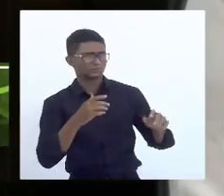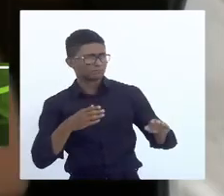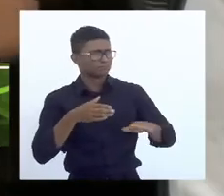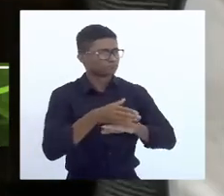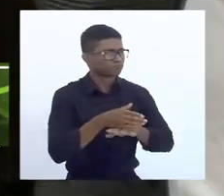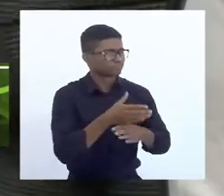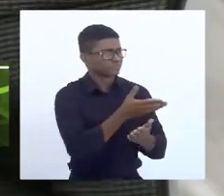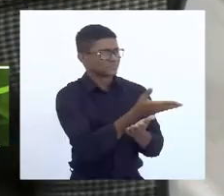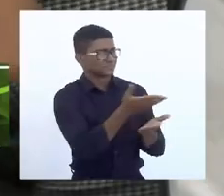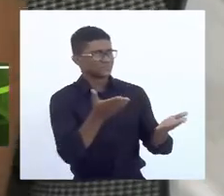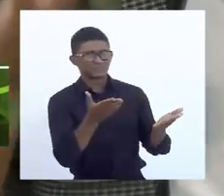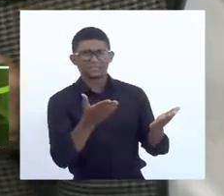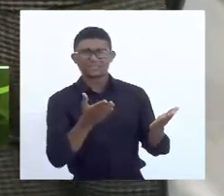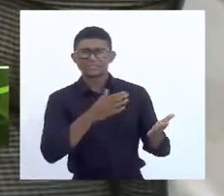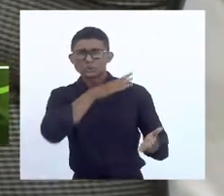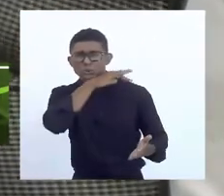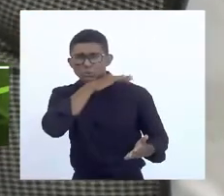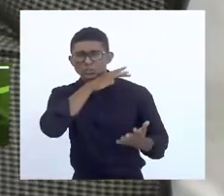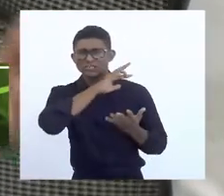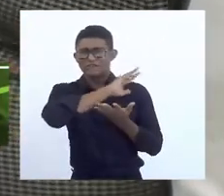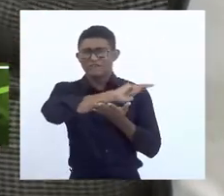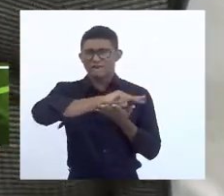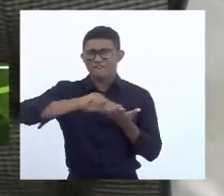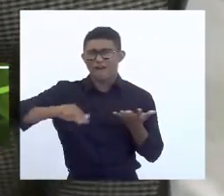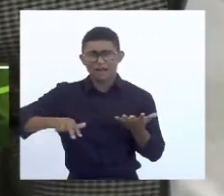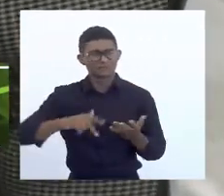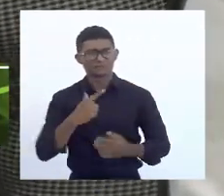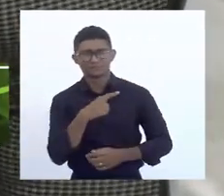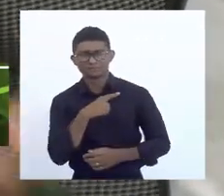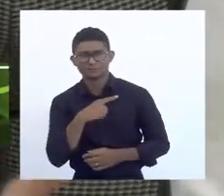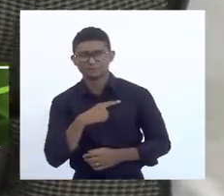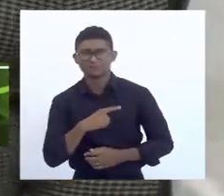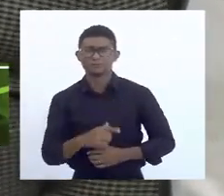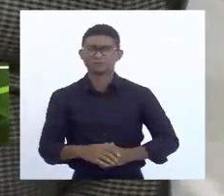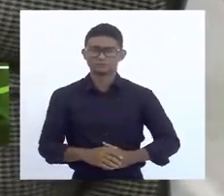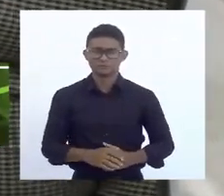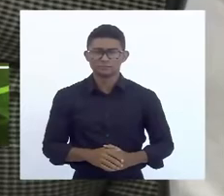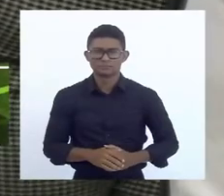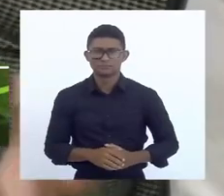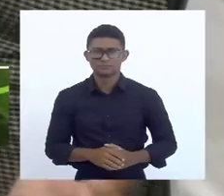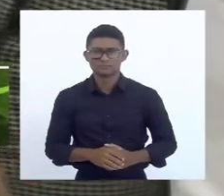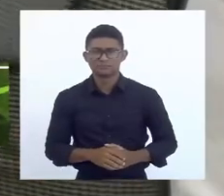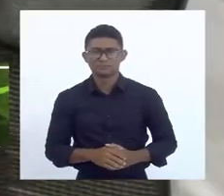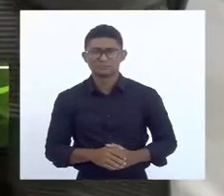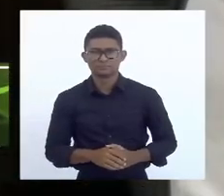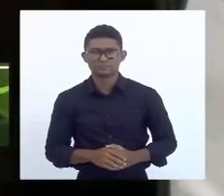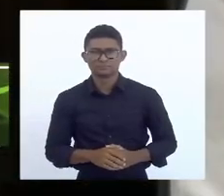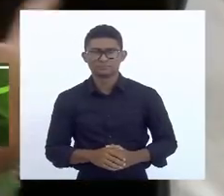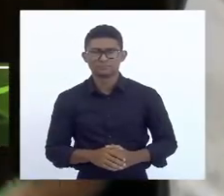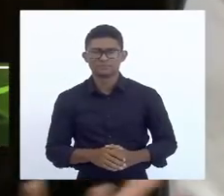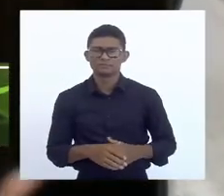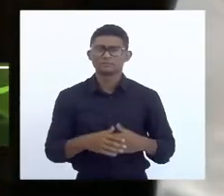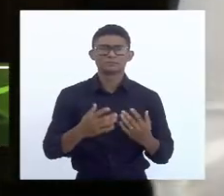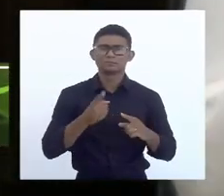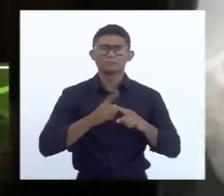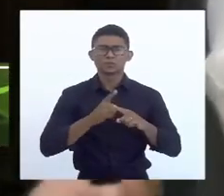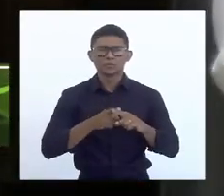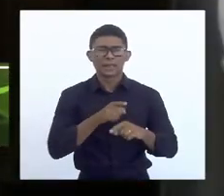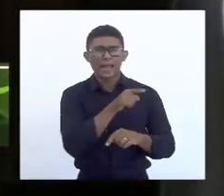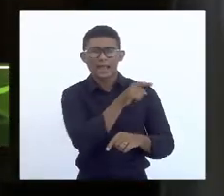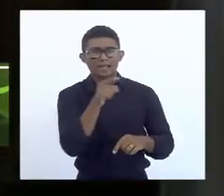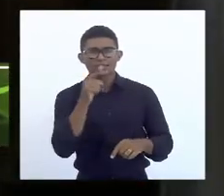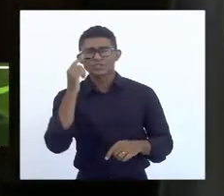horror que se manifesta desde não nos entenderem